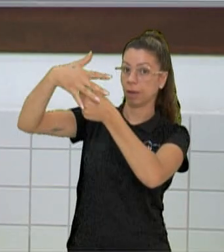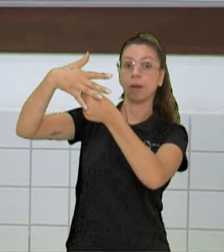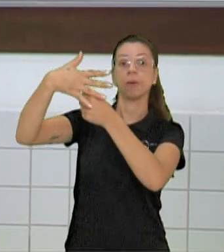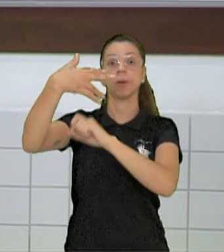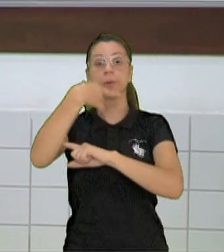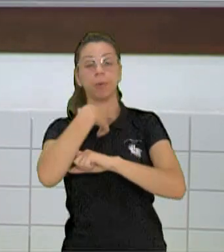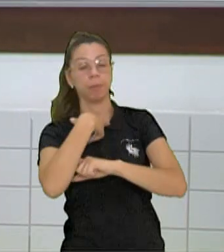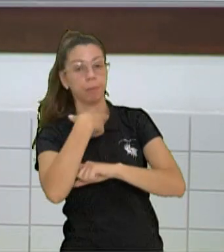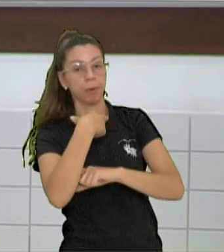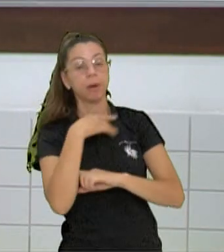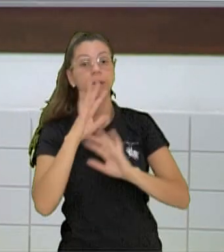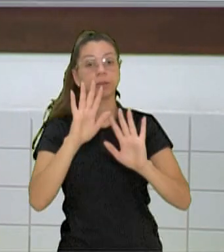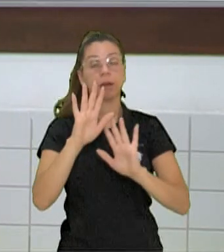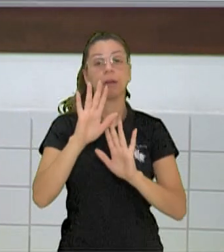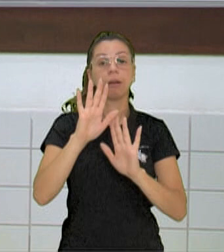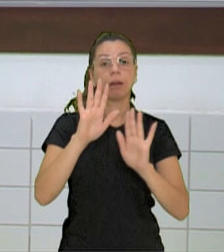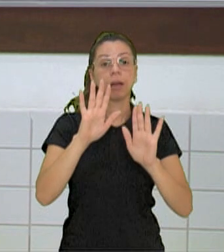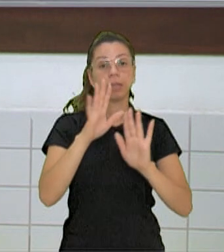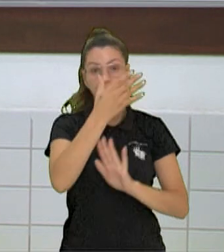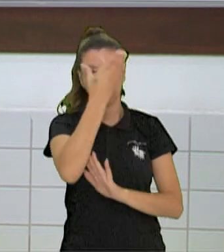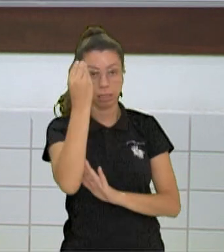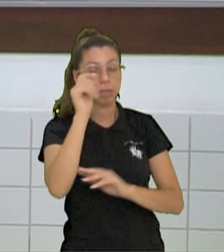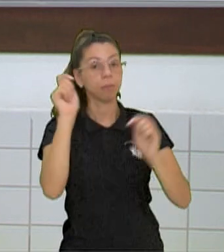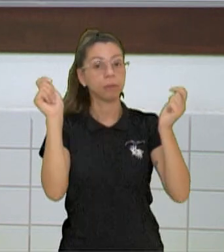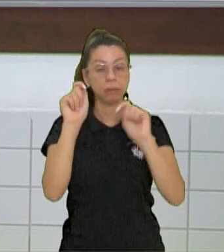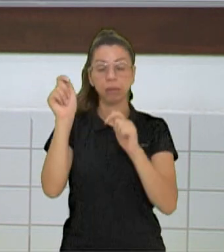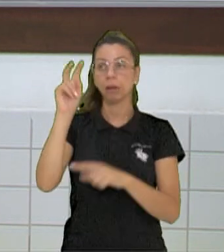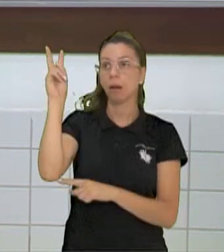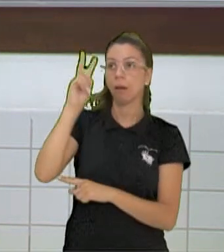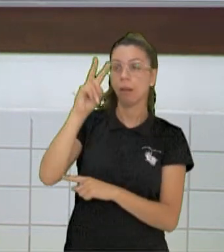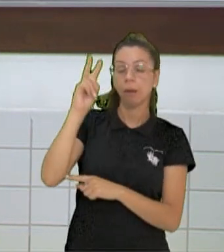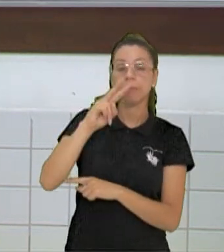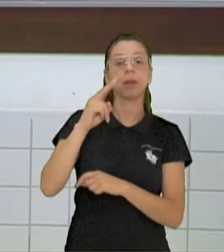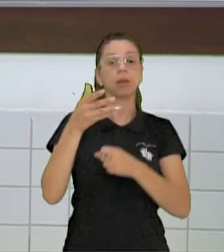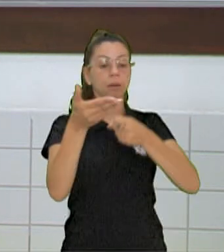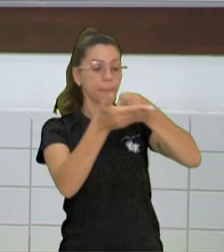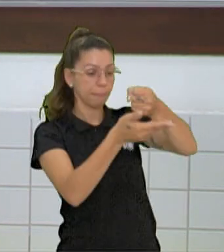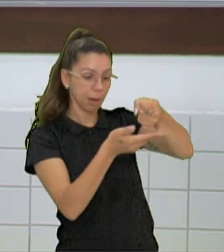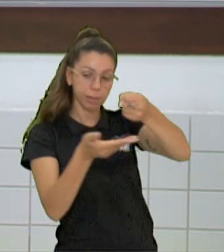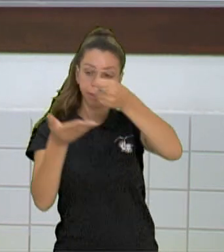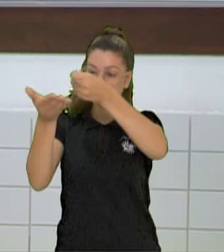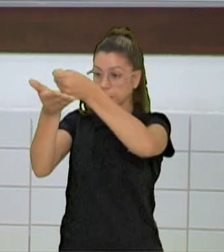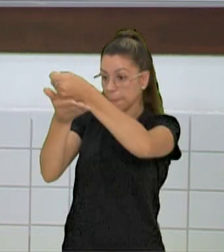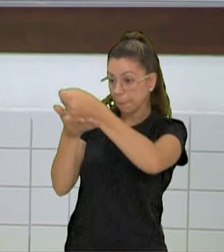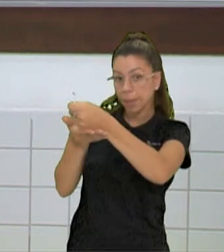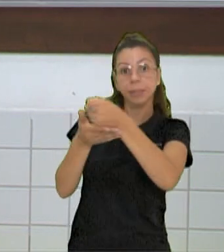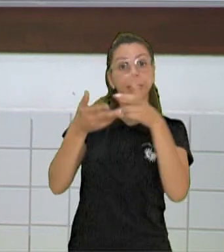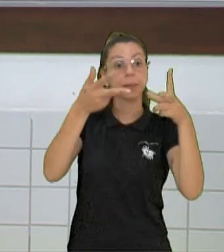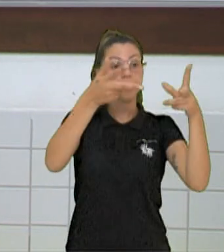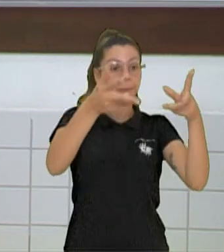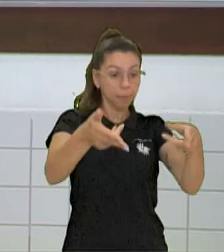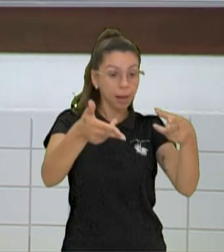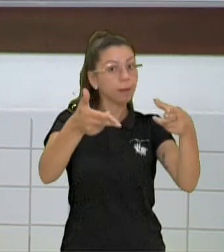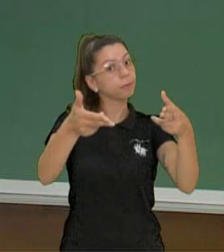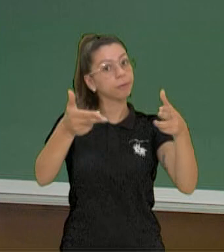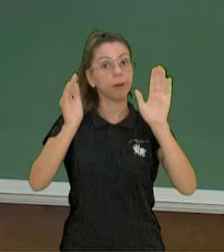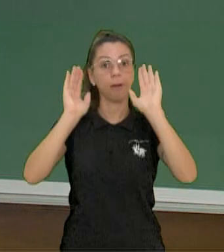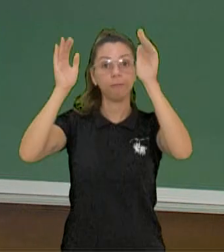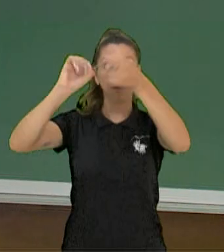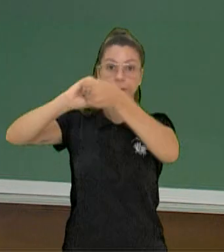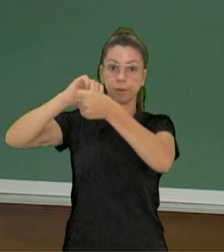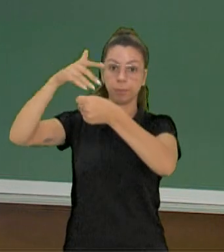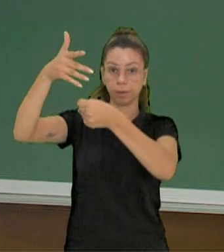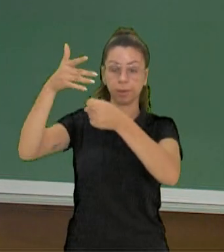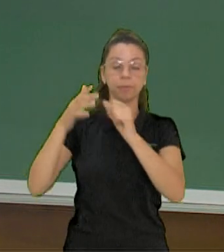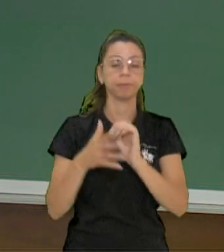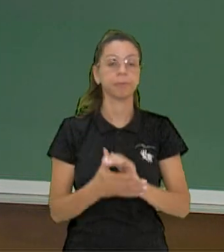pode lembrar, tem que lembrar que potência é a base vezes ela mesmo, elevado, né? O número de vezes que está elevado ao expoente.